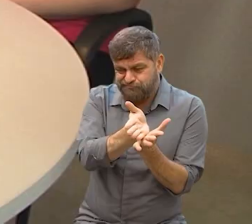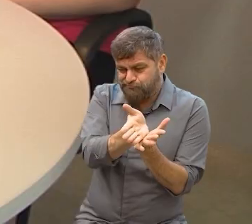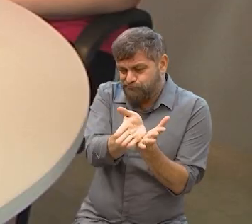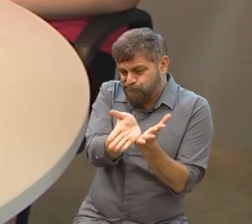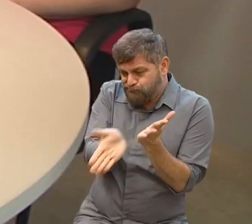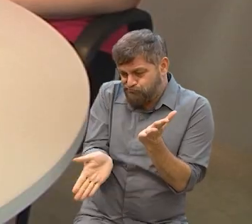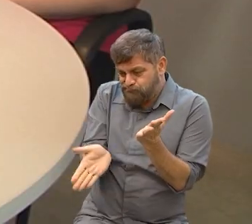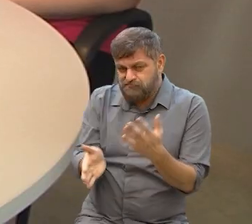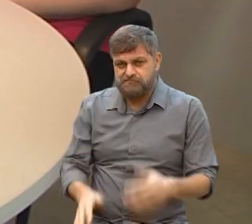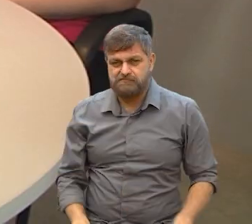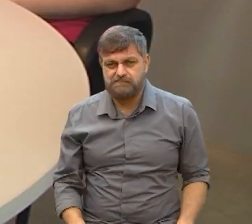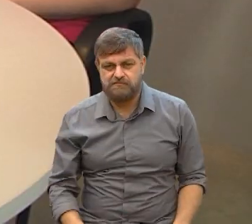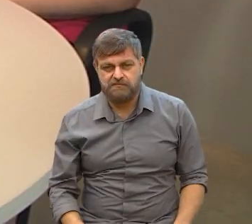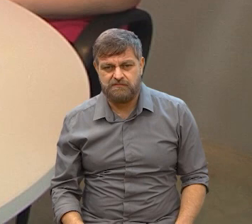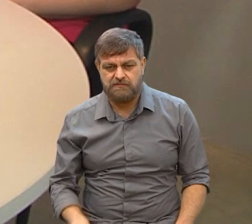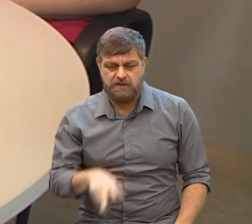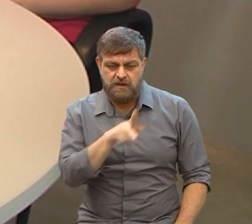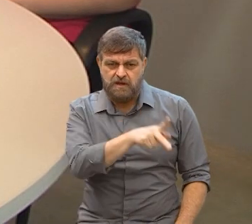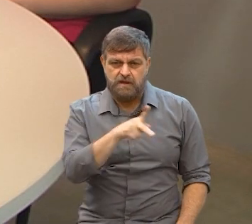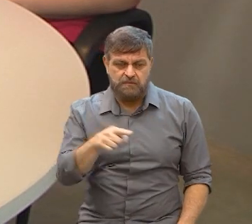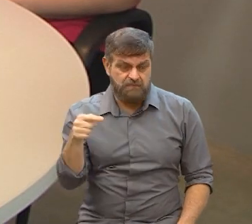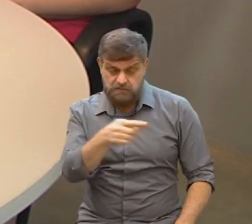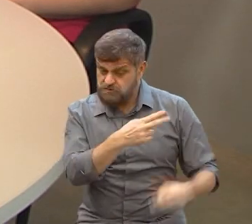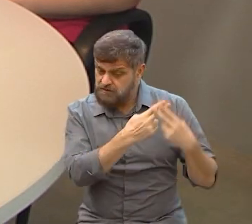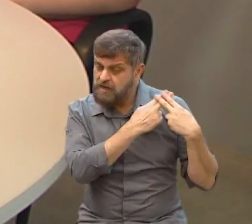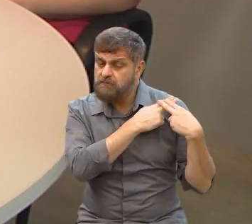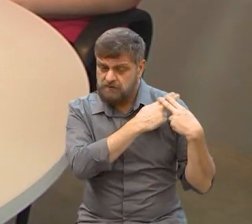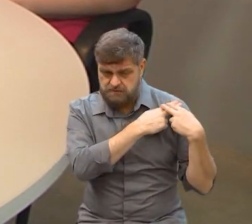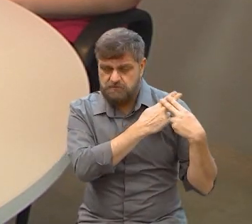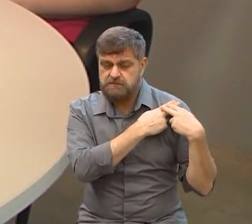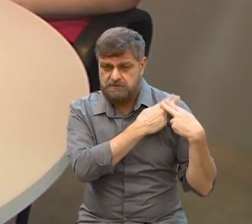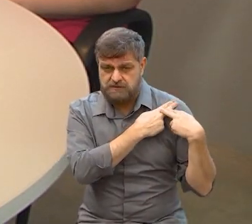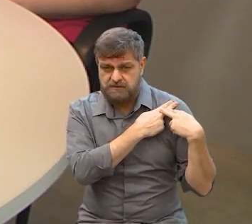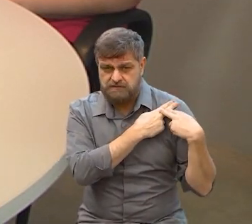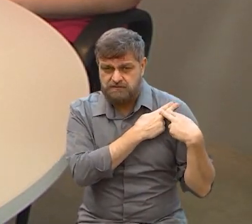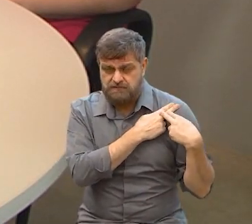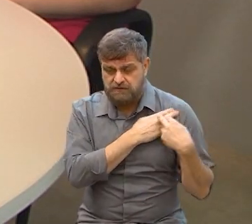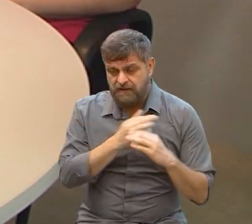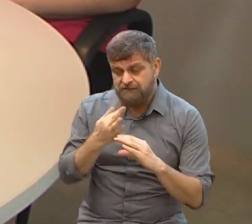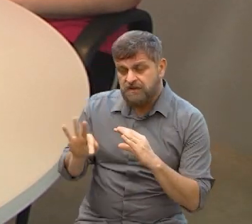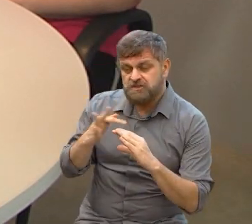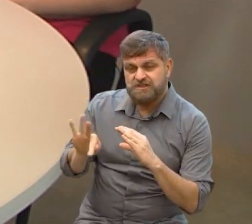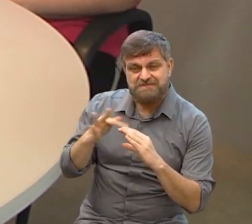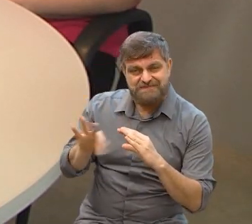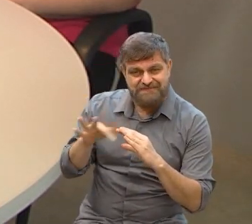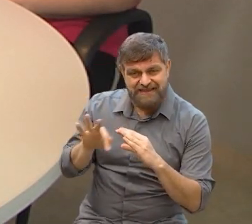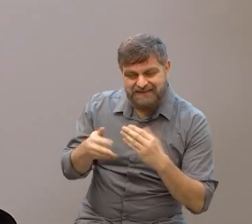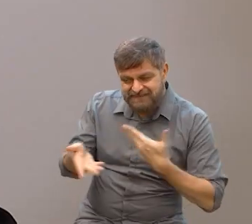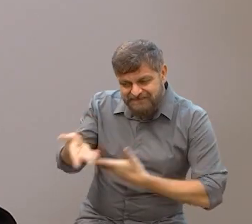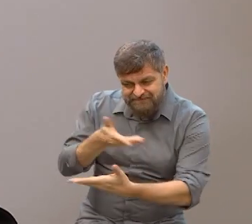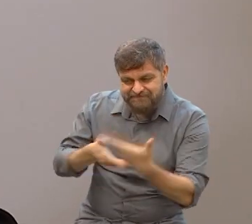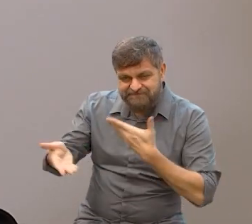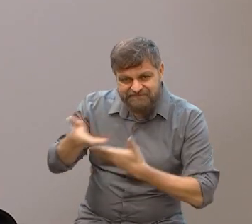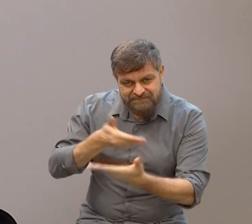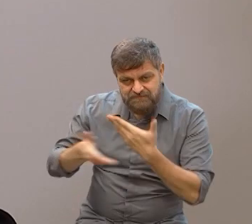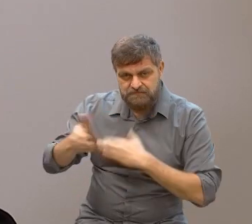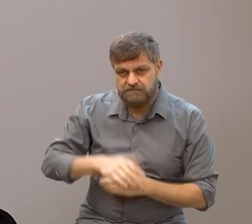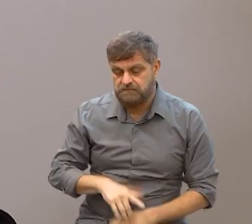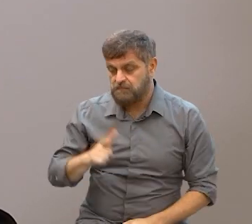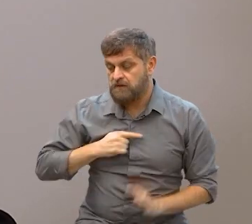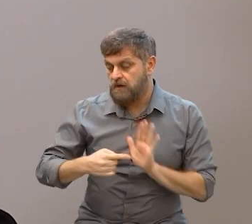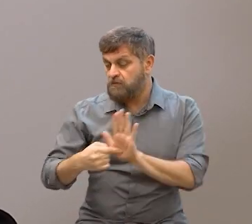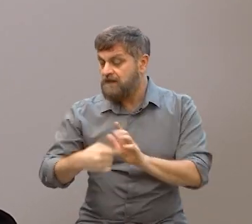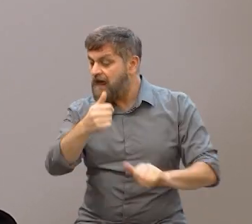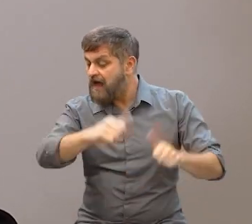né? Não tenha dúvida. O professor é o grande responsável para dar o feedback para o aluno na hora de entregar qualquer resultado de